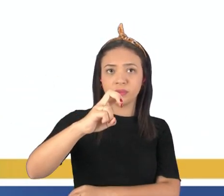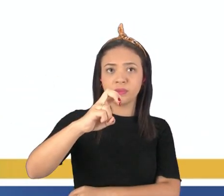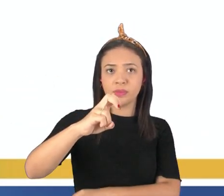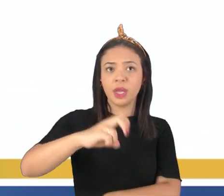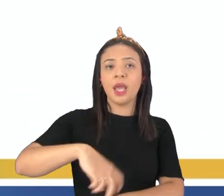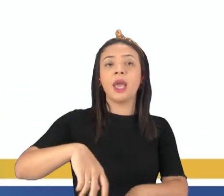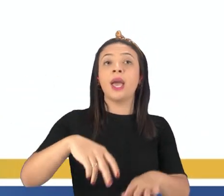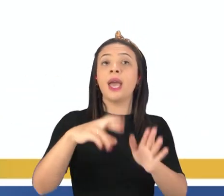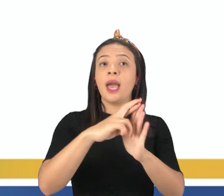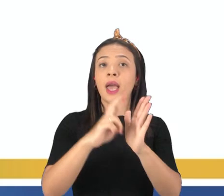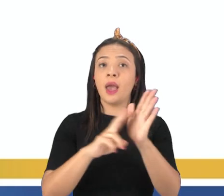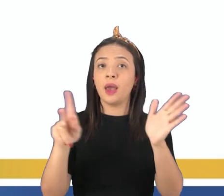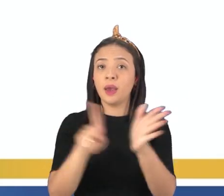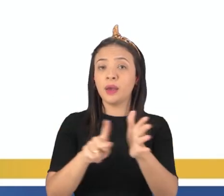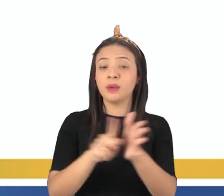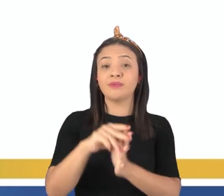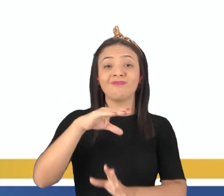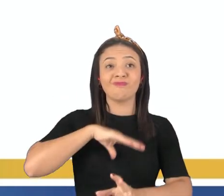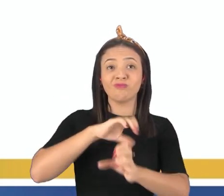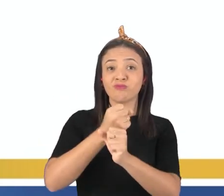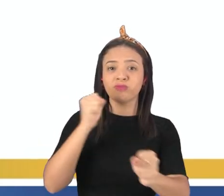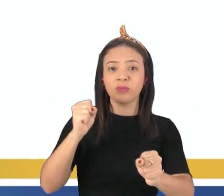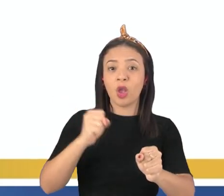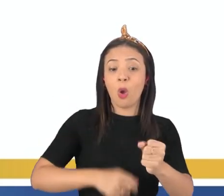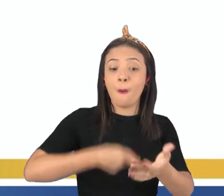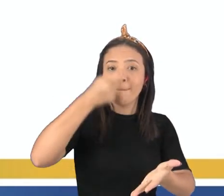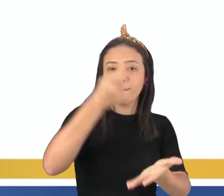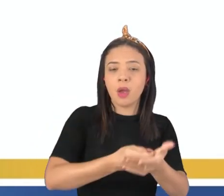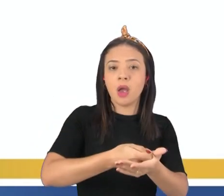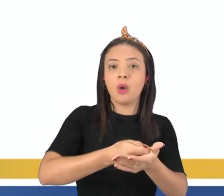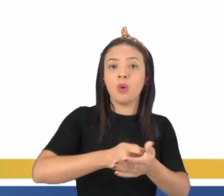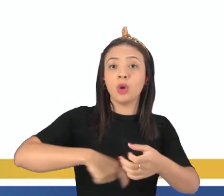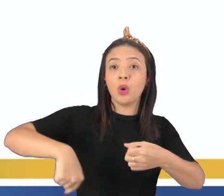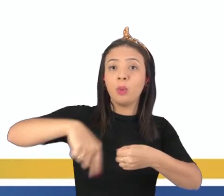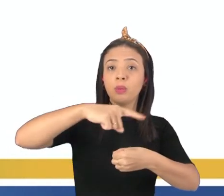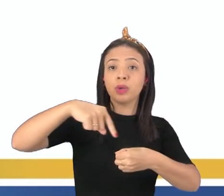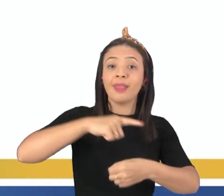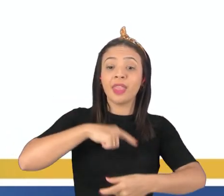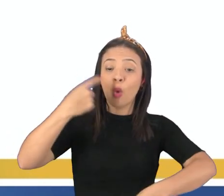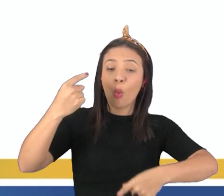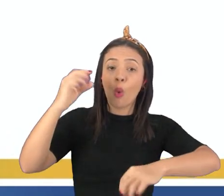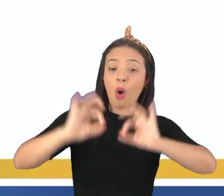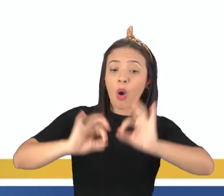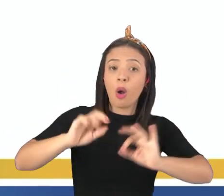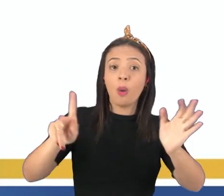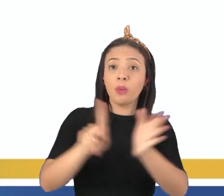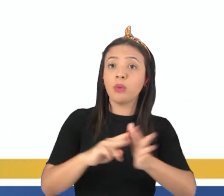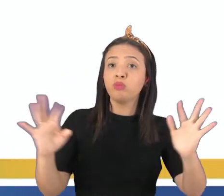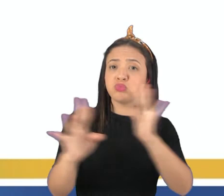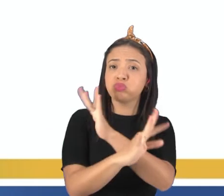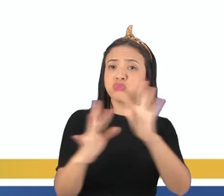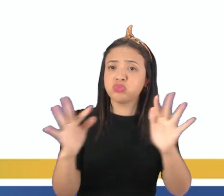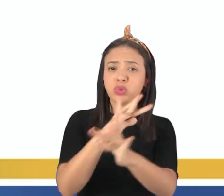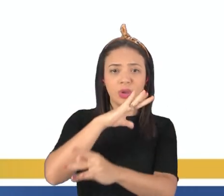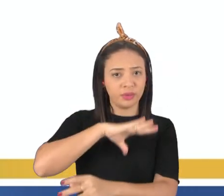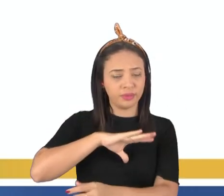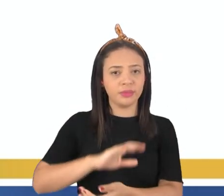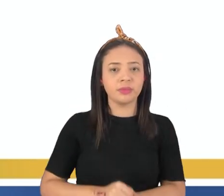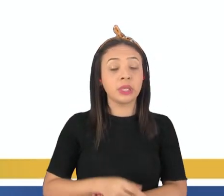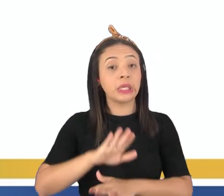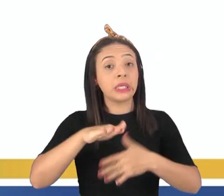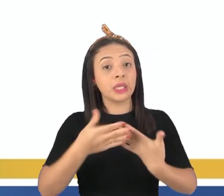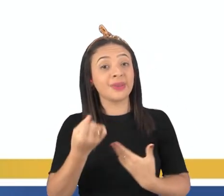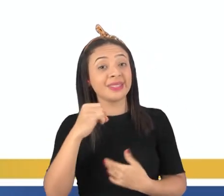das Metrópoles. Essas leis obrigam os municípios a terem um plano de mobilidade urbana. Então, veja, quando você tiver um